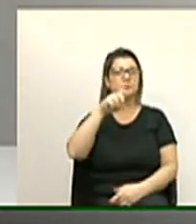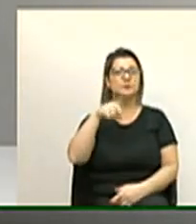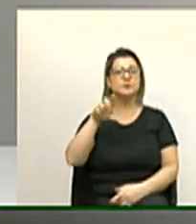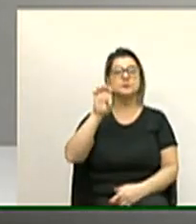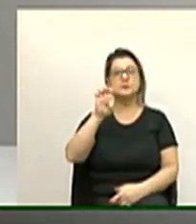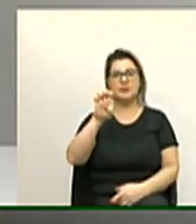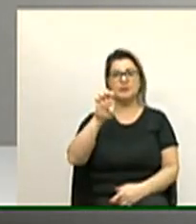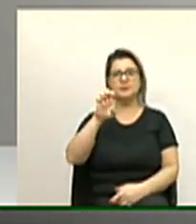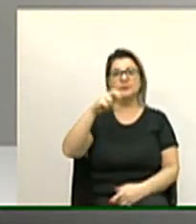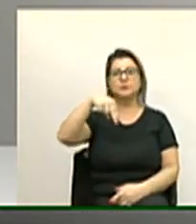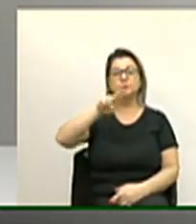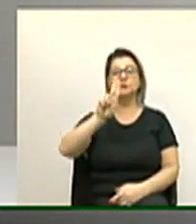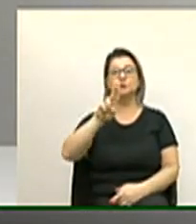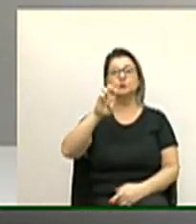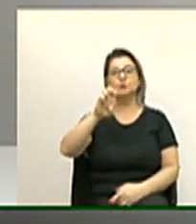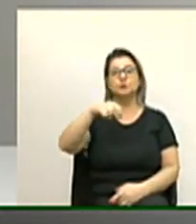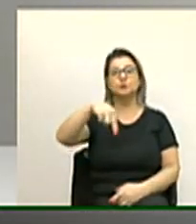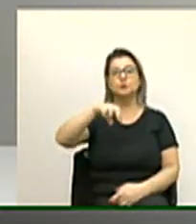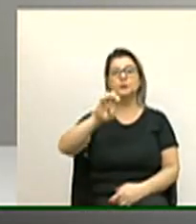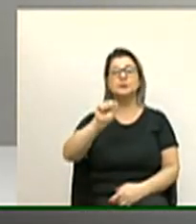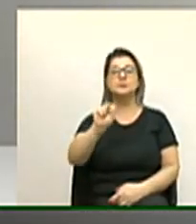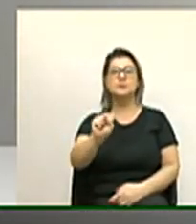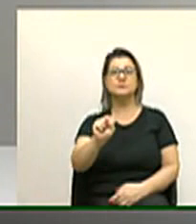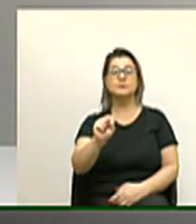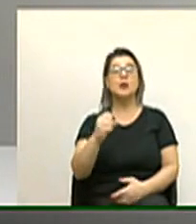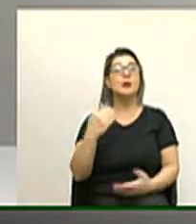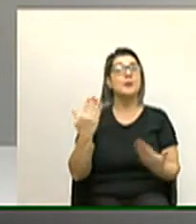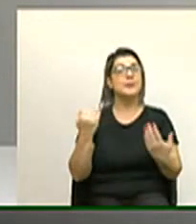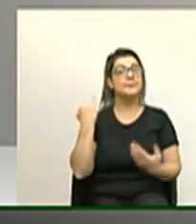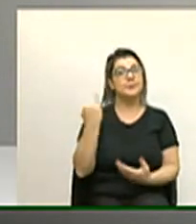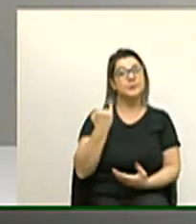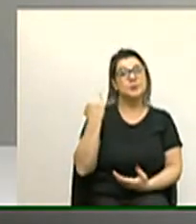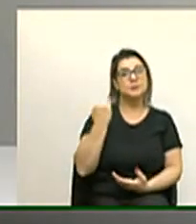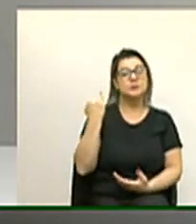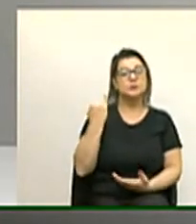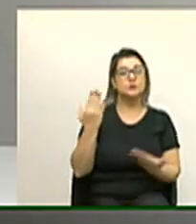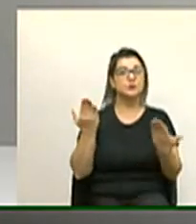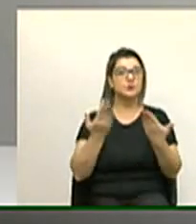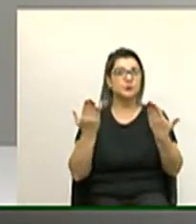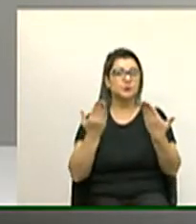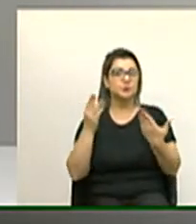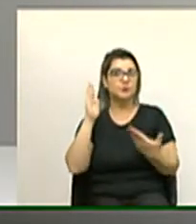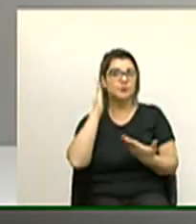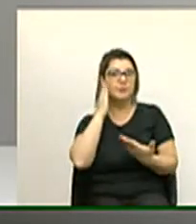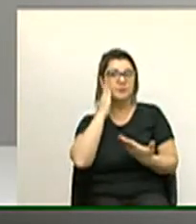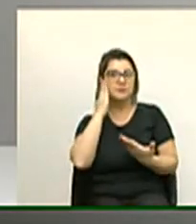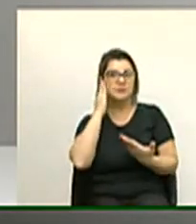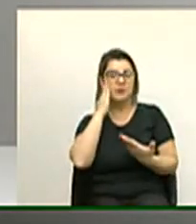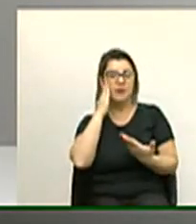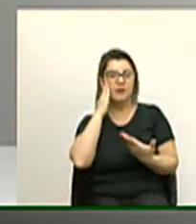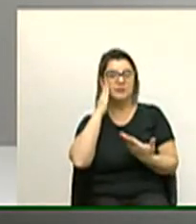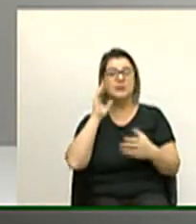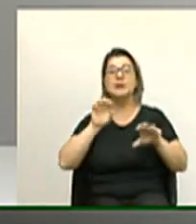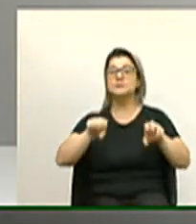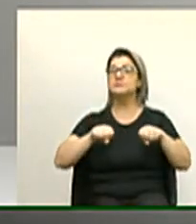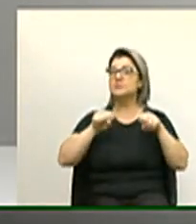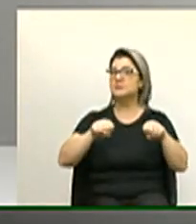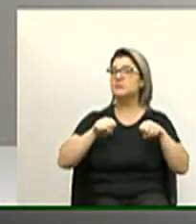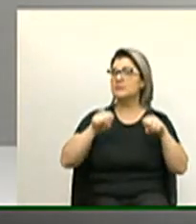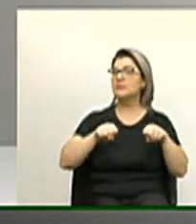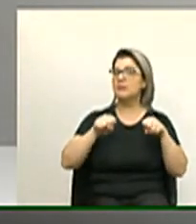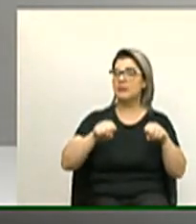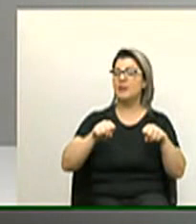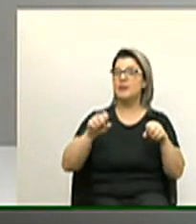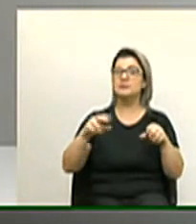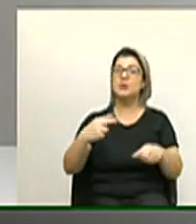importantíssimo, hoje em dia, se pensar na maior utilização da bicicleta como meio de transporte, né?